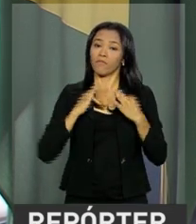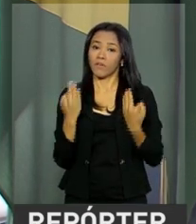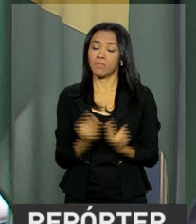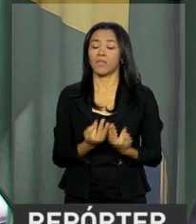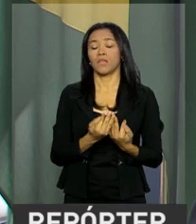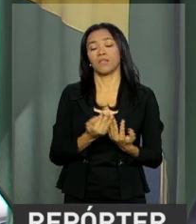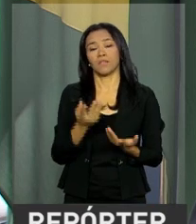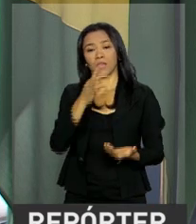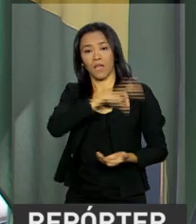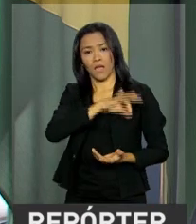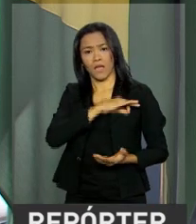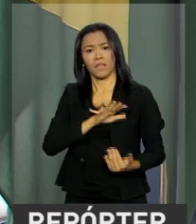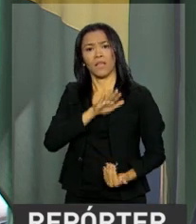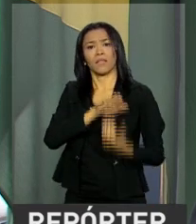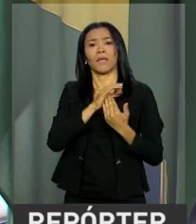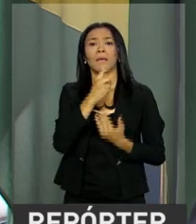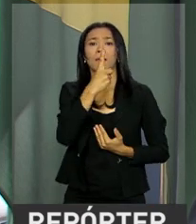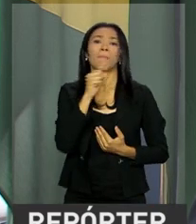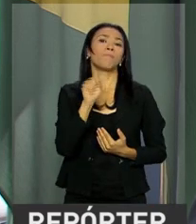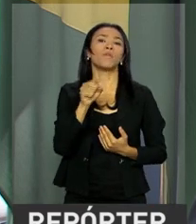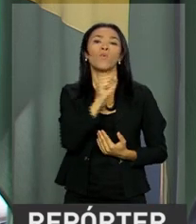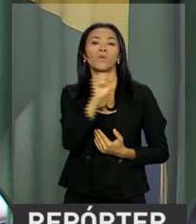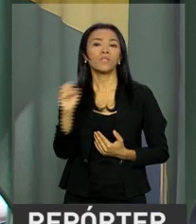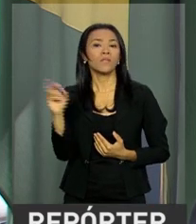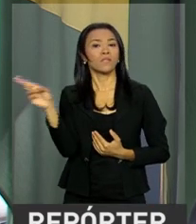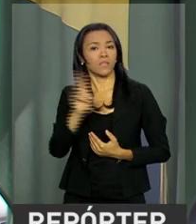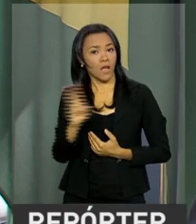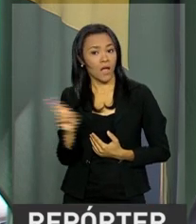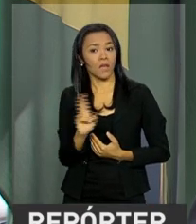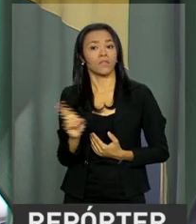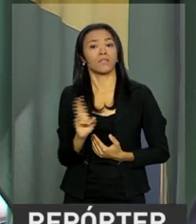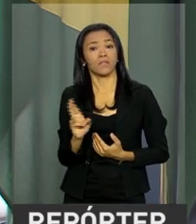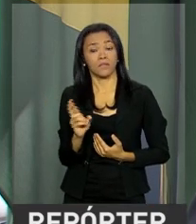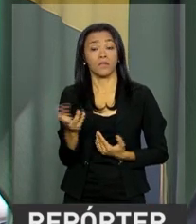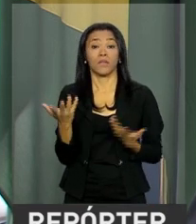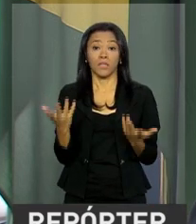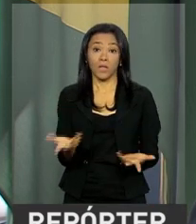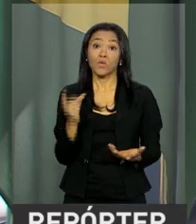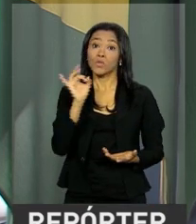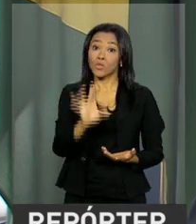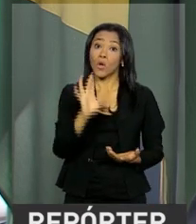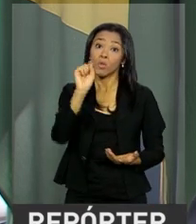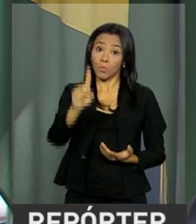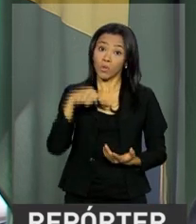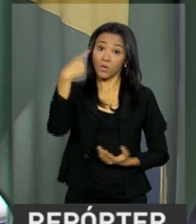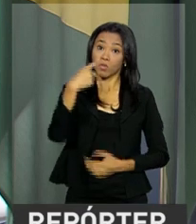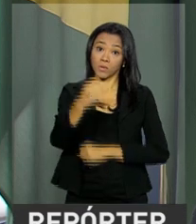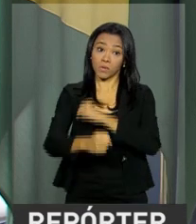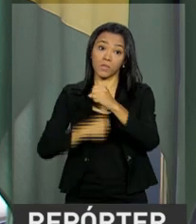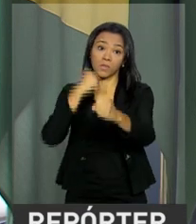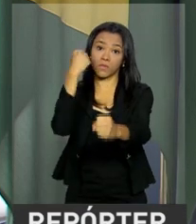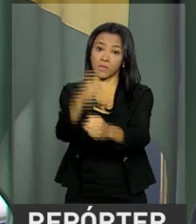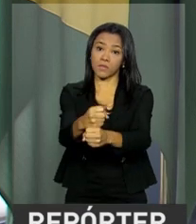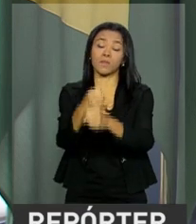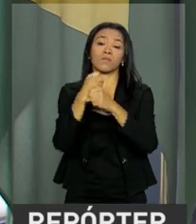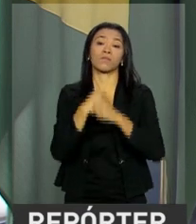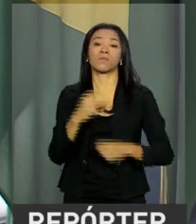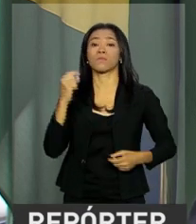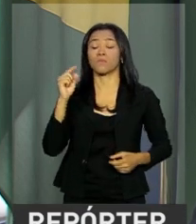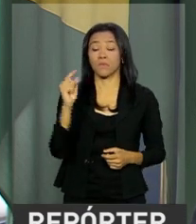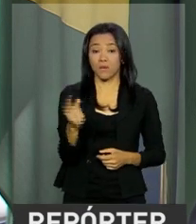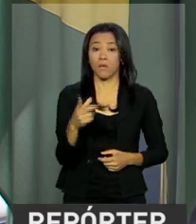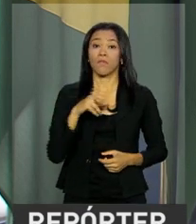R$ 1.800, que é o público que tem direito ao cartão Reforma. Só no ano que vem, o Ministério das Cidades vai